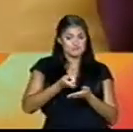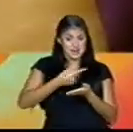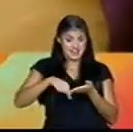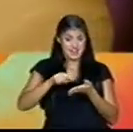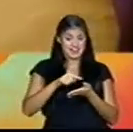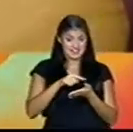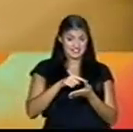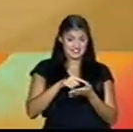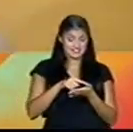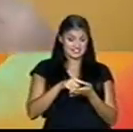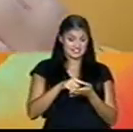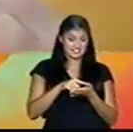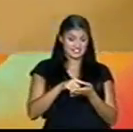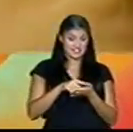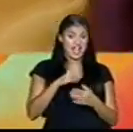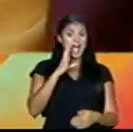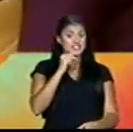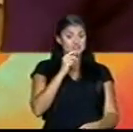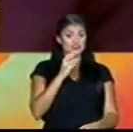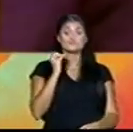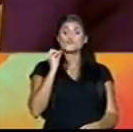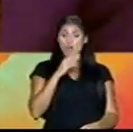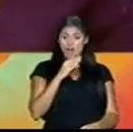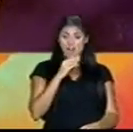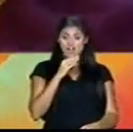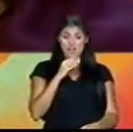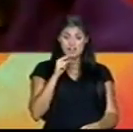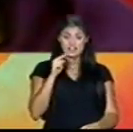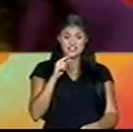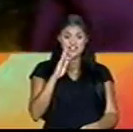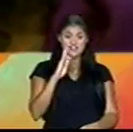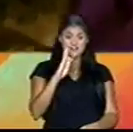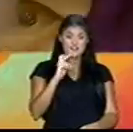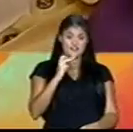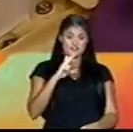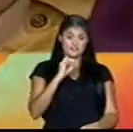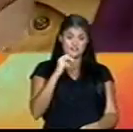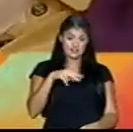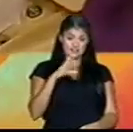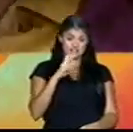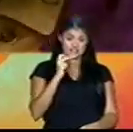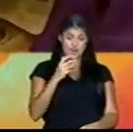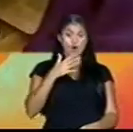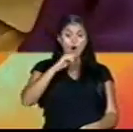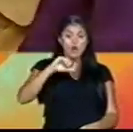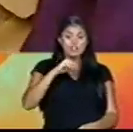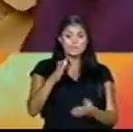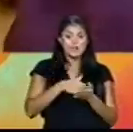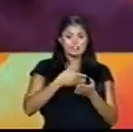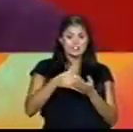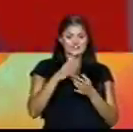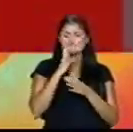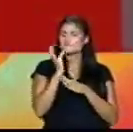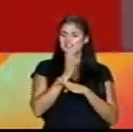panqueca que não tem açúcar, sim, que não tem farinha de trigo, que não tem óleo nem manteiga, está um